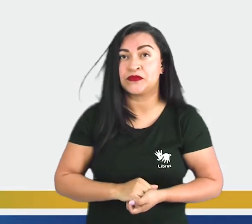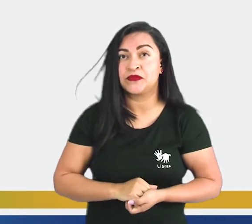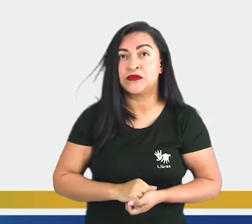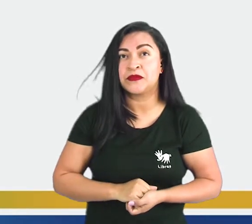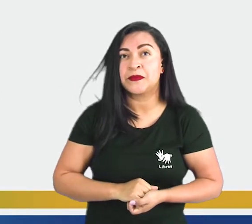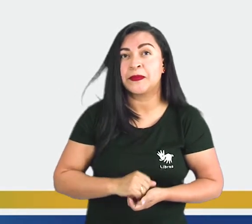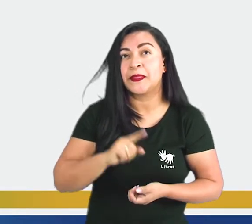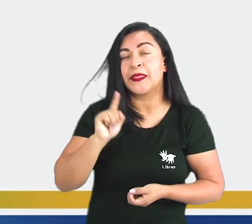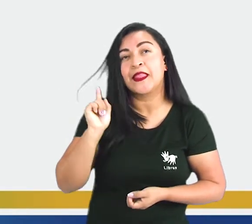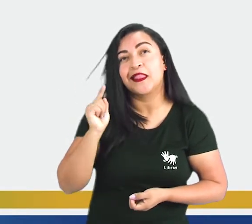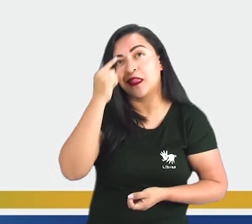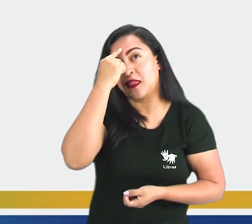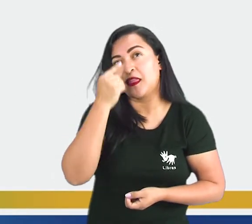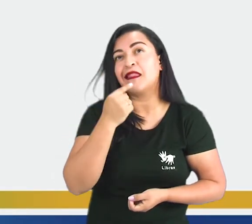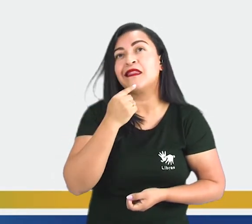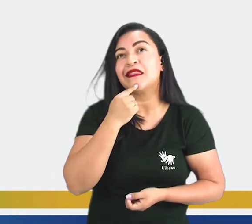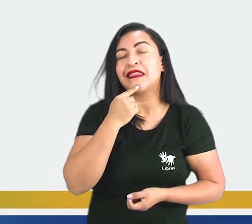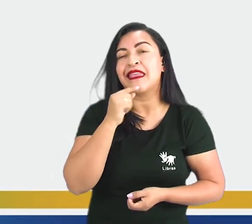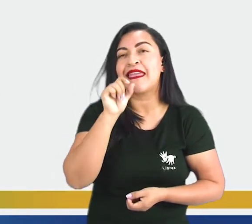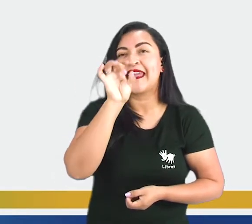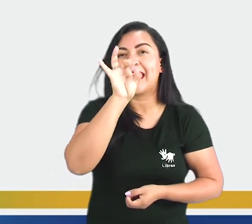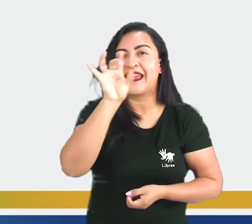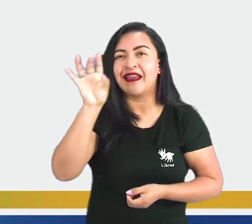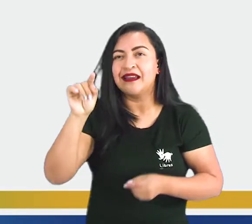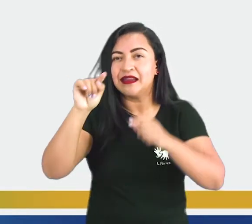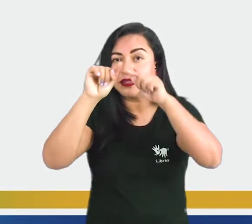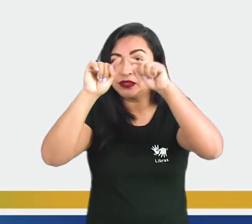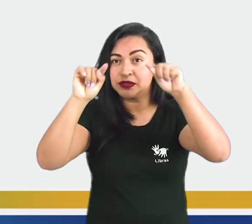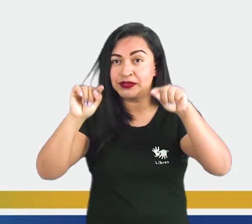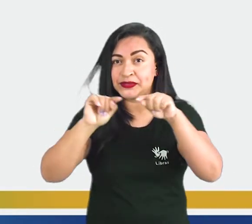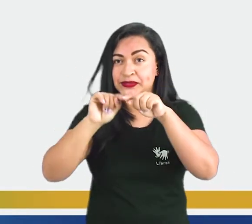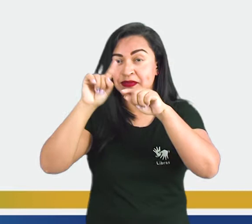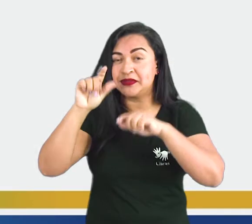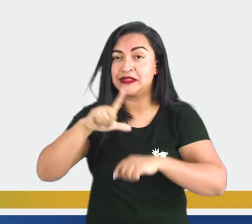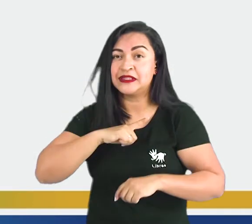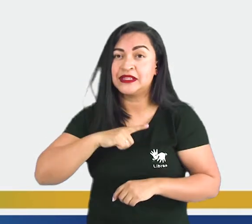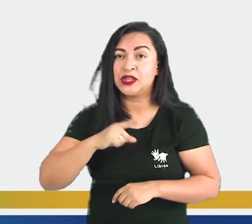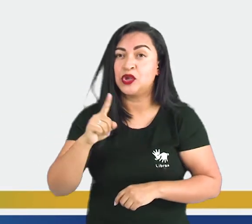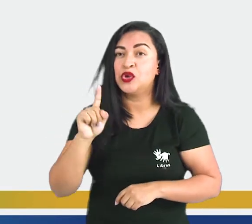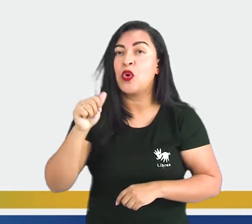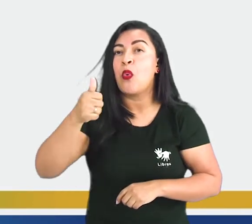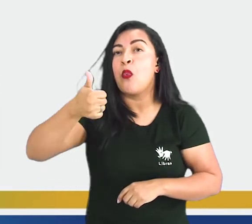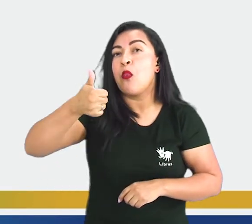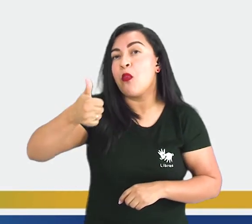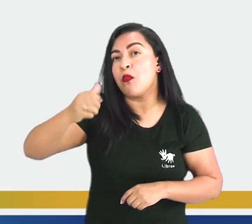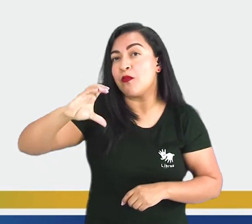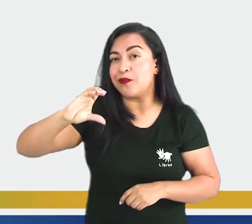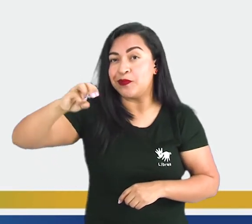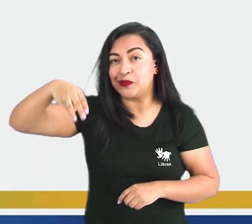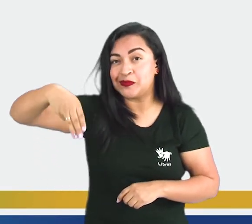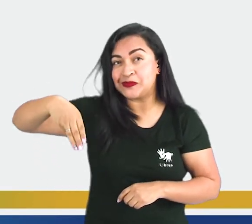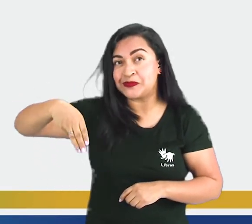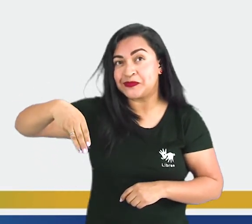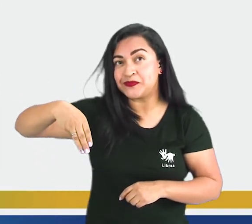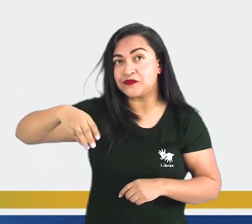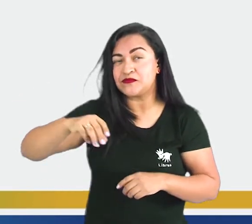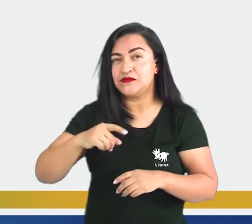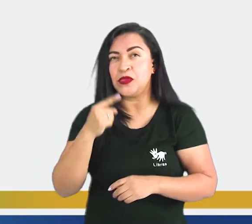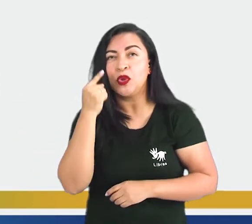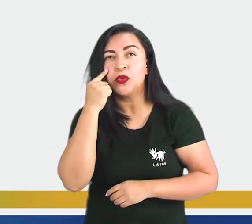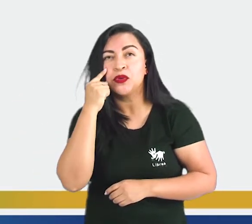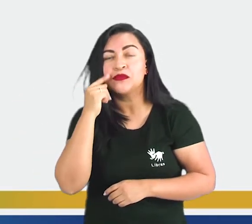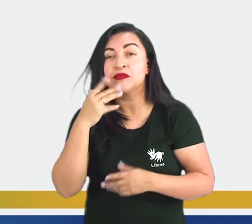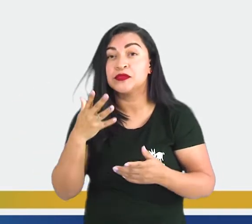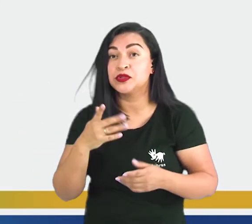Nessa malha, cada quadradinho tem 1 centímetro quadrado. Então, observe que agora eu já